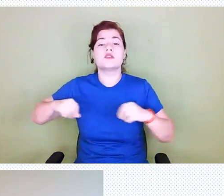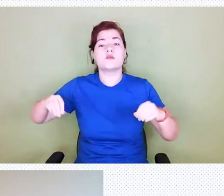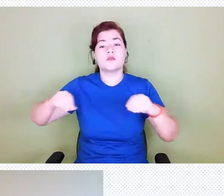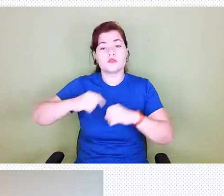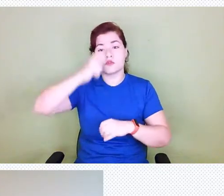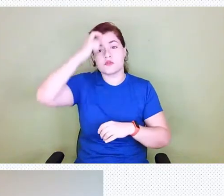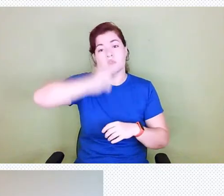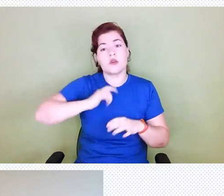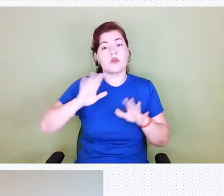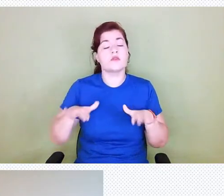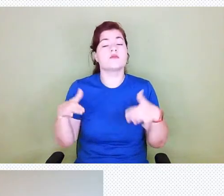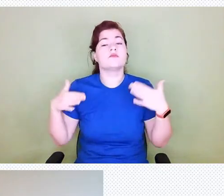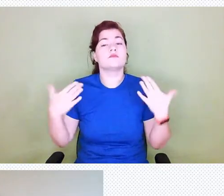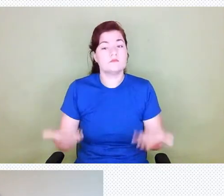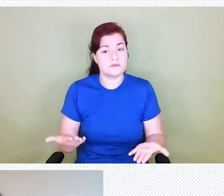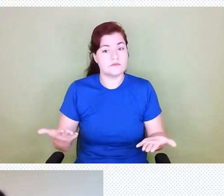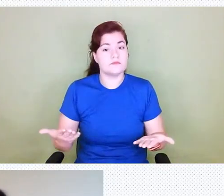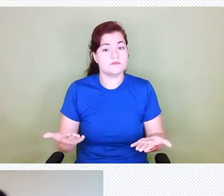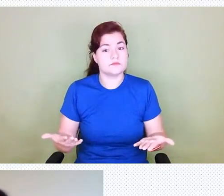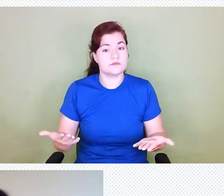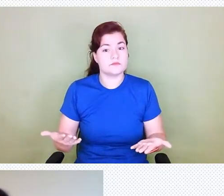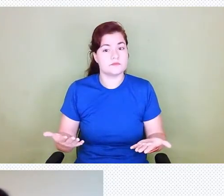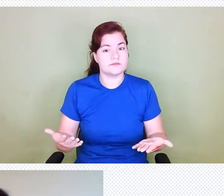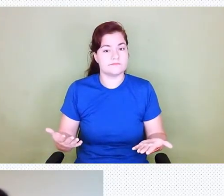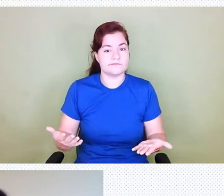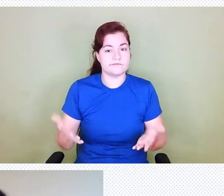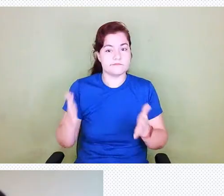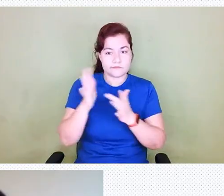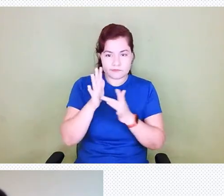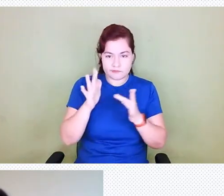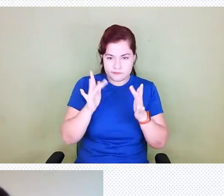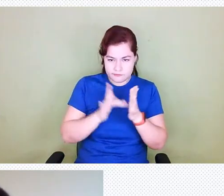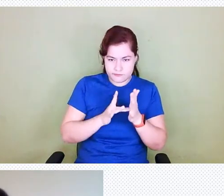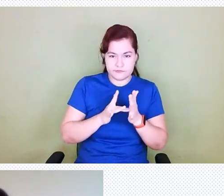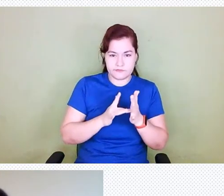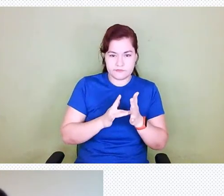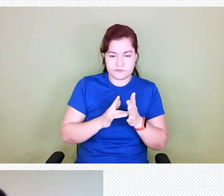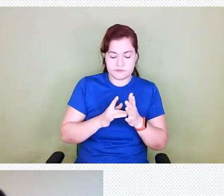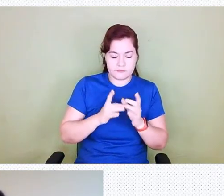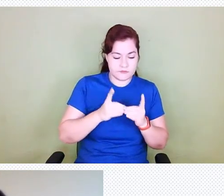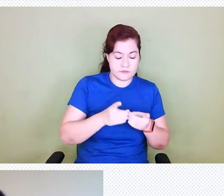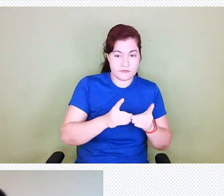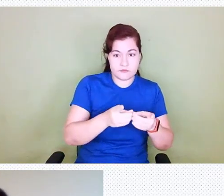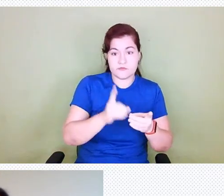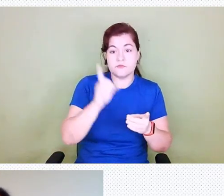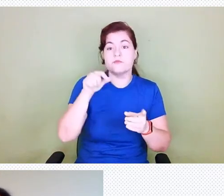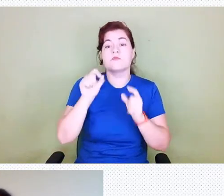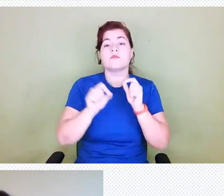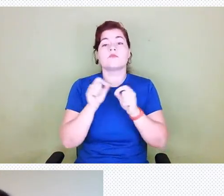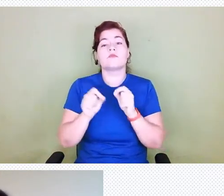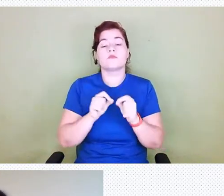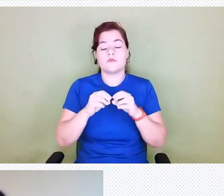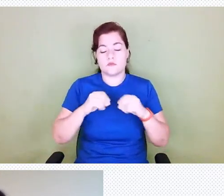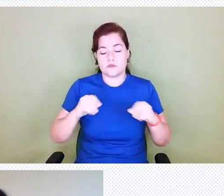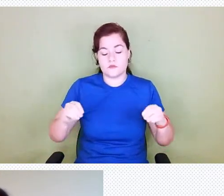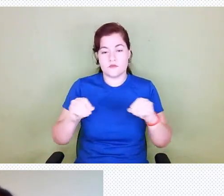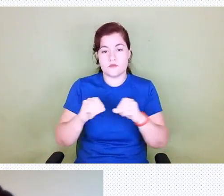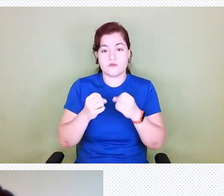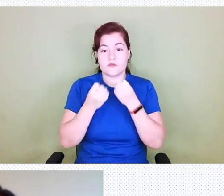somos? Os discípulos de Jesus eram o solo fértil, porque suas